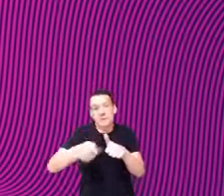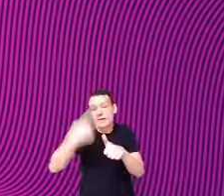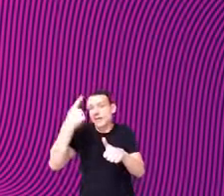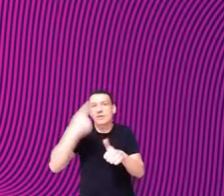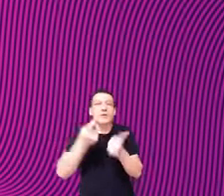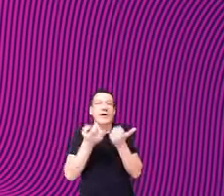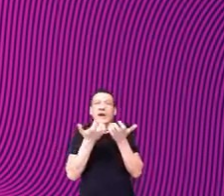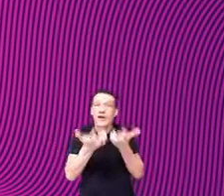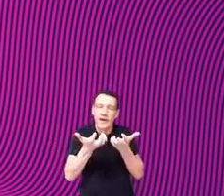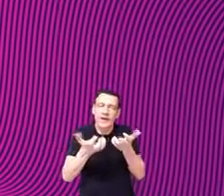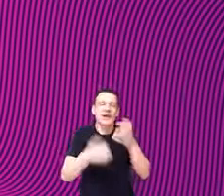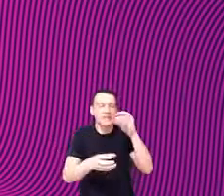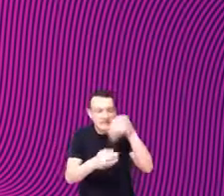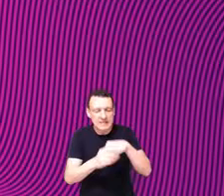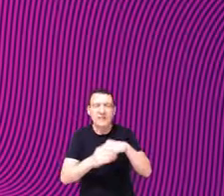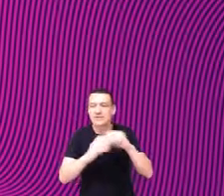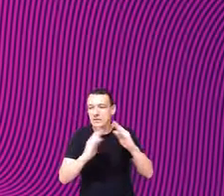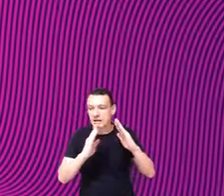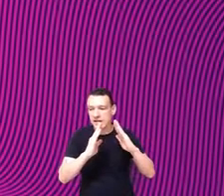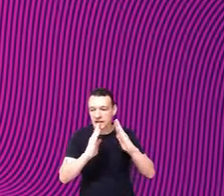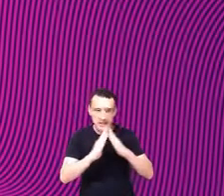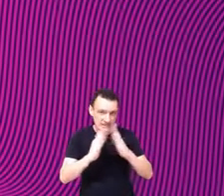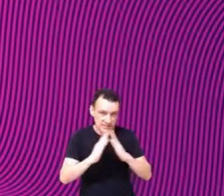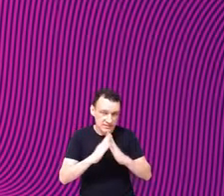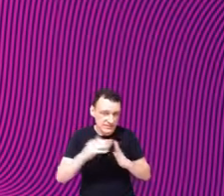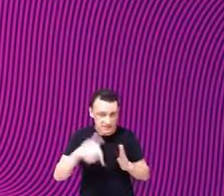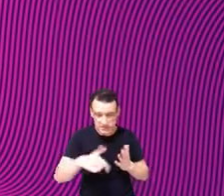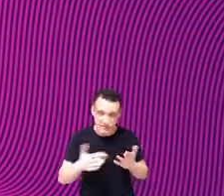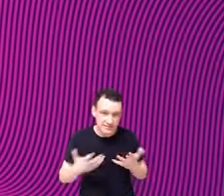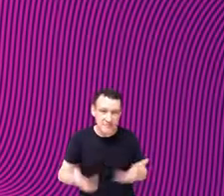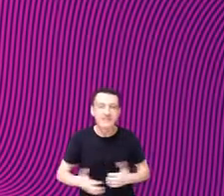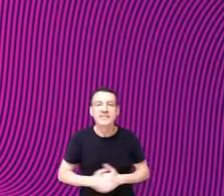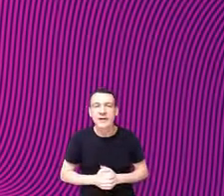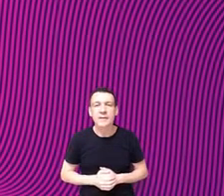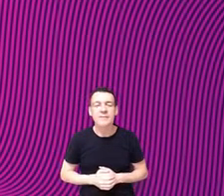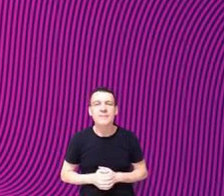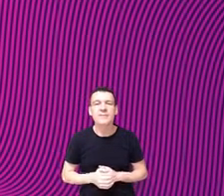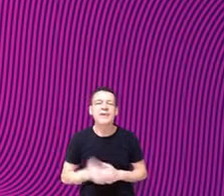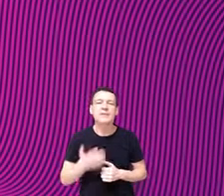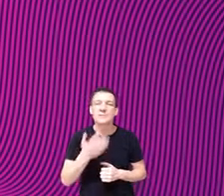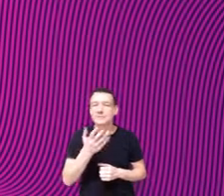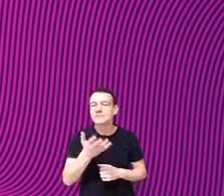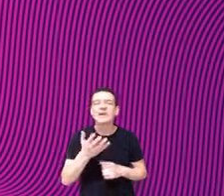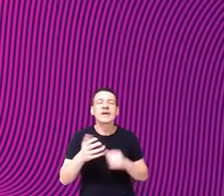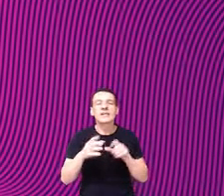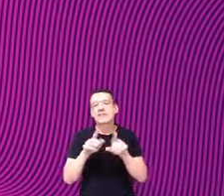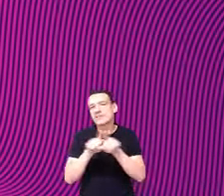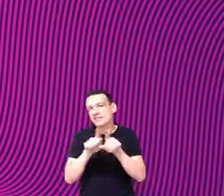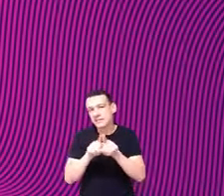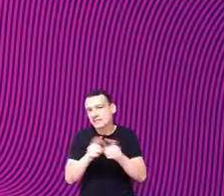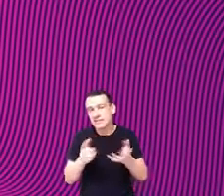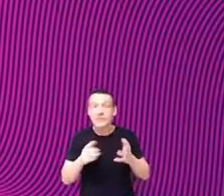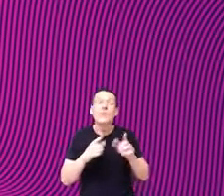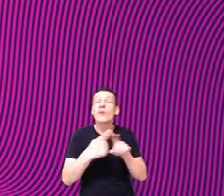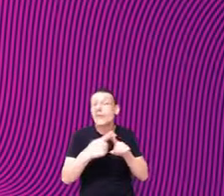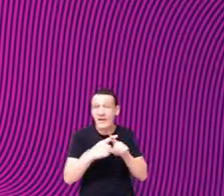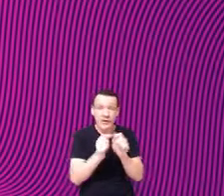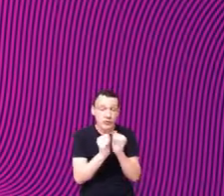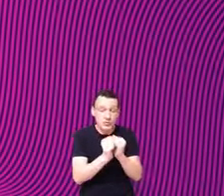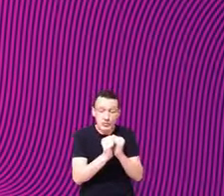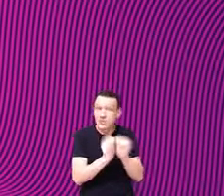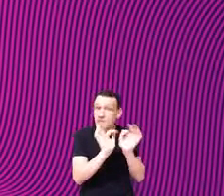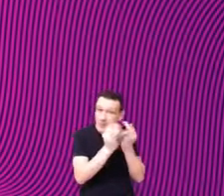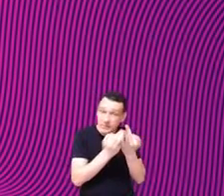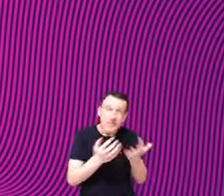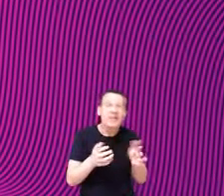possa deixar a criança no seu ambiente familiar e também propiciar elas frequentarem escola,